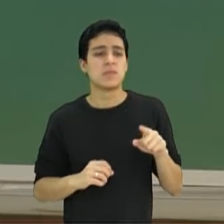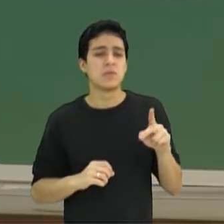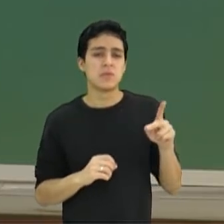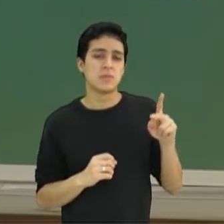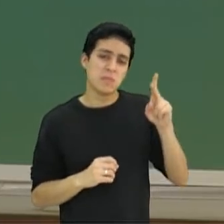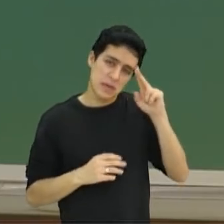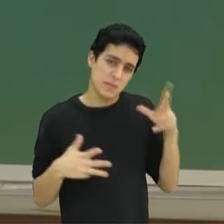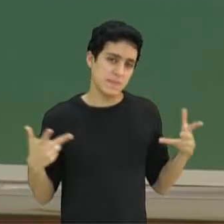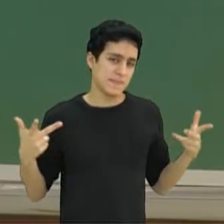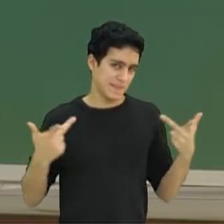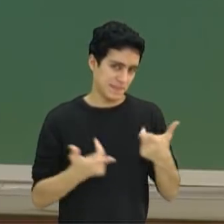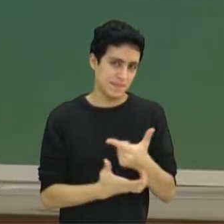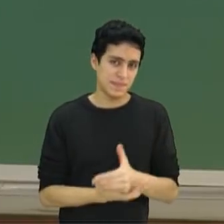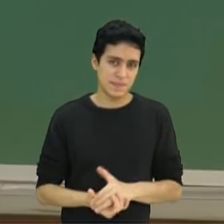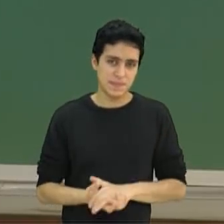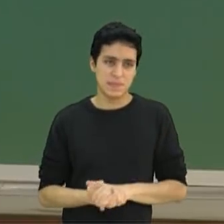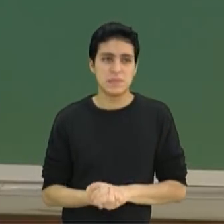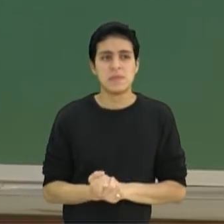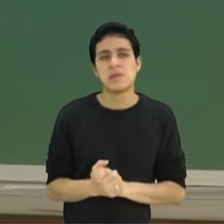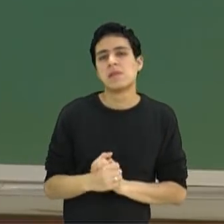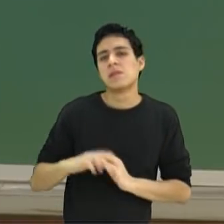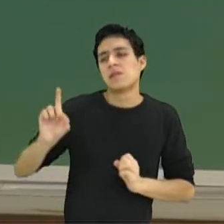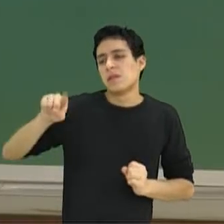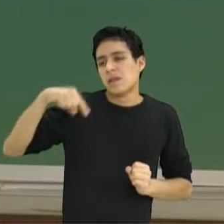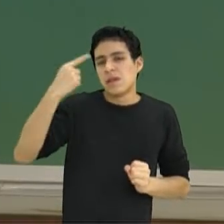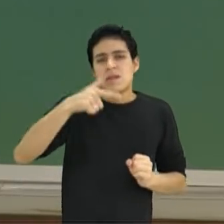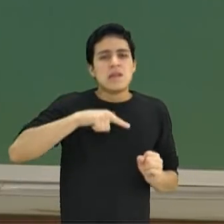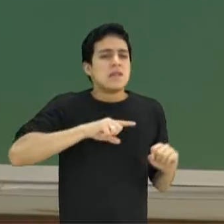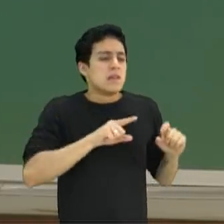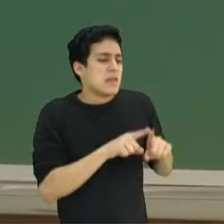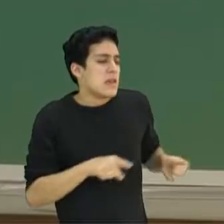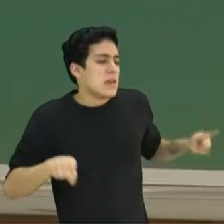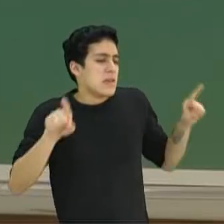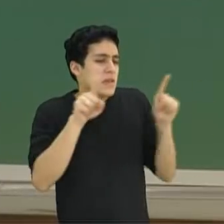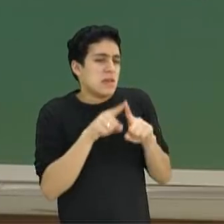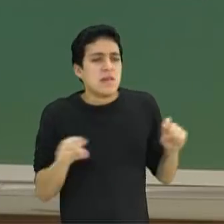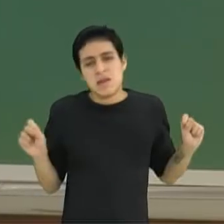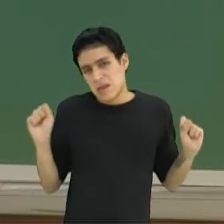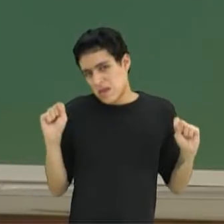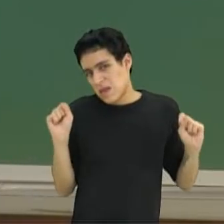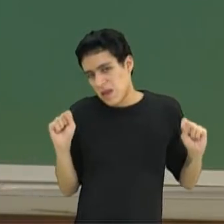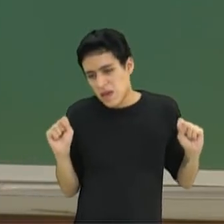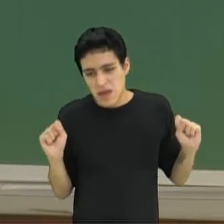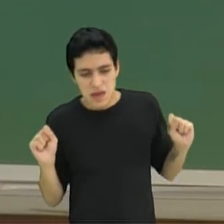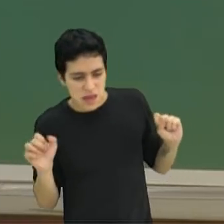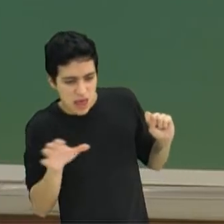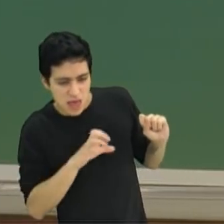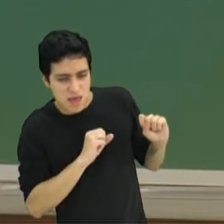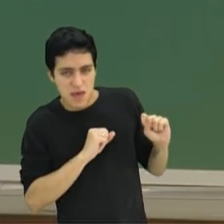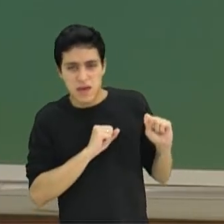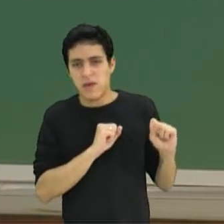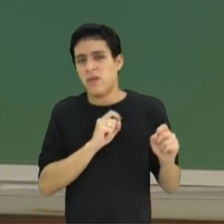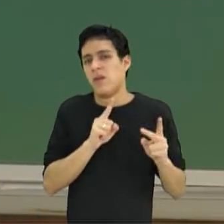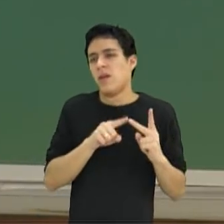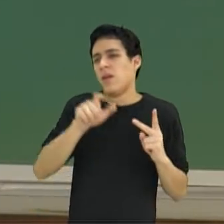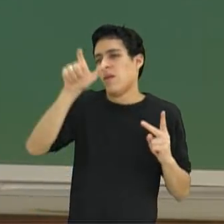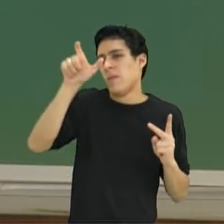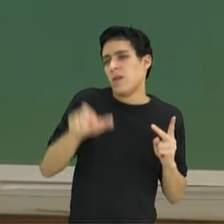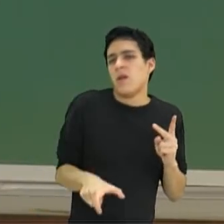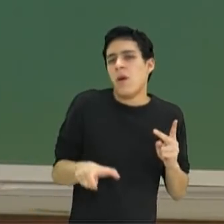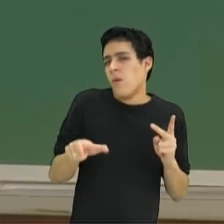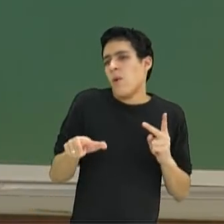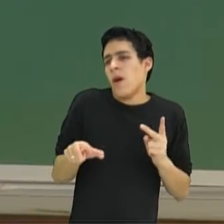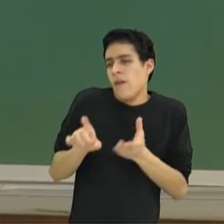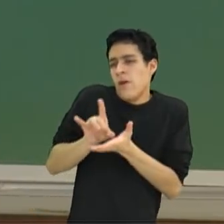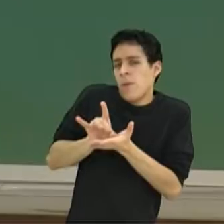maravilhoso. E logo em seguida vem algumas repetições, que podem ser a ideia de um amor, ou alguém que foi banido